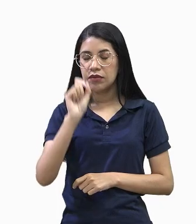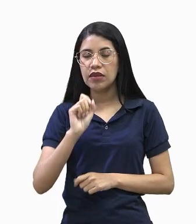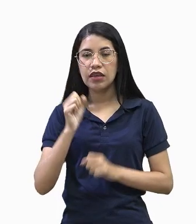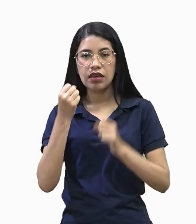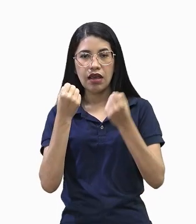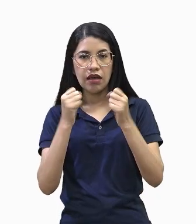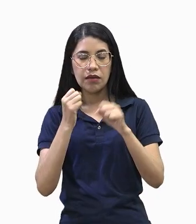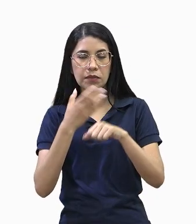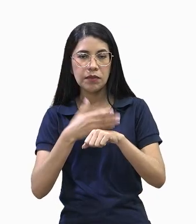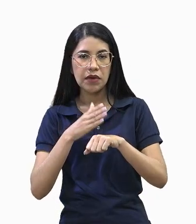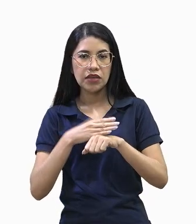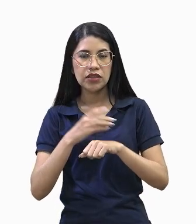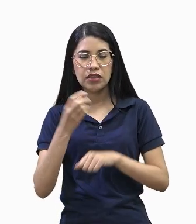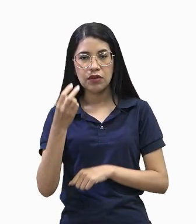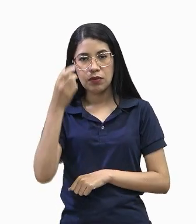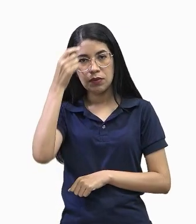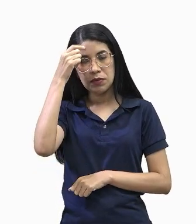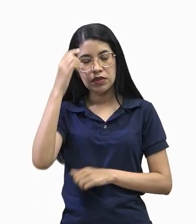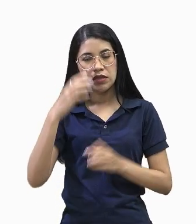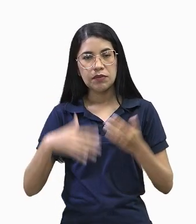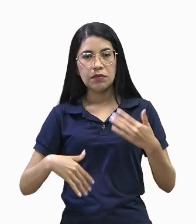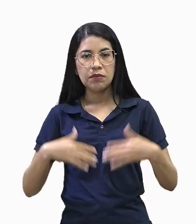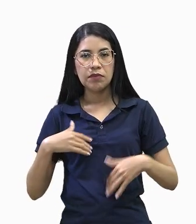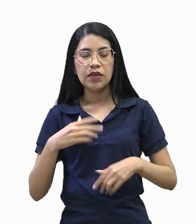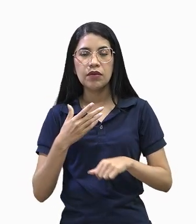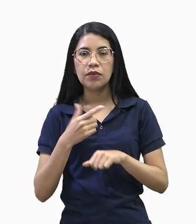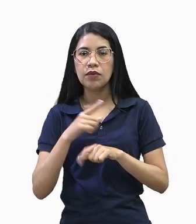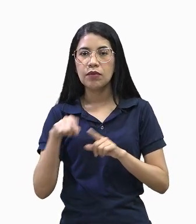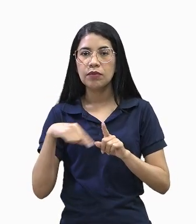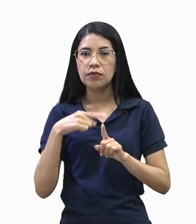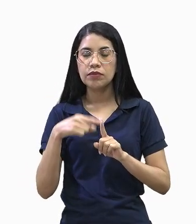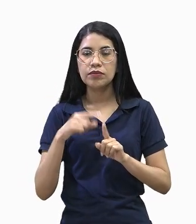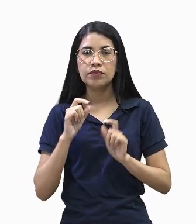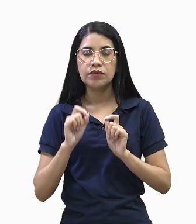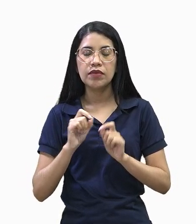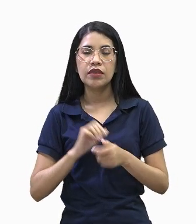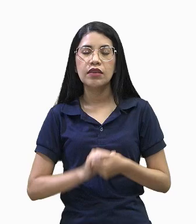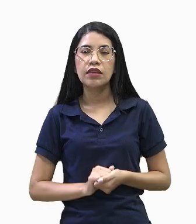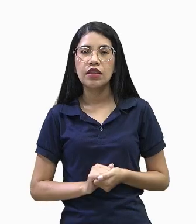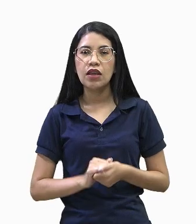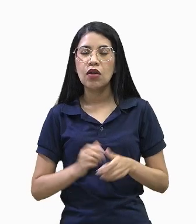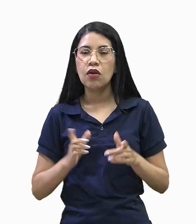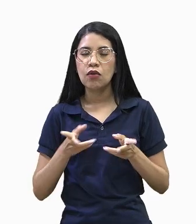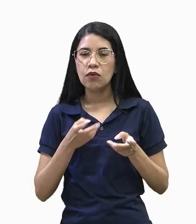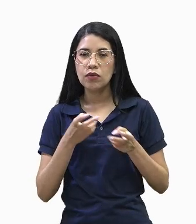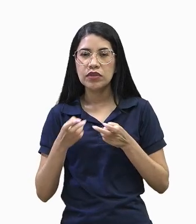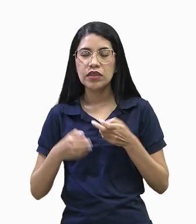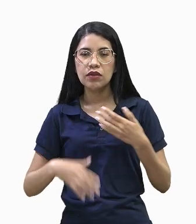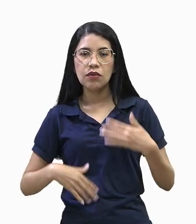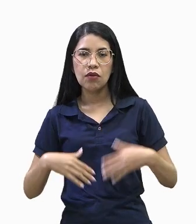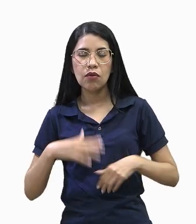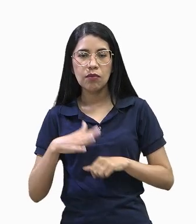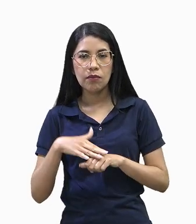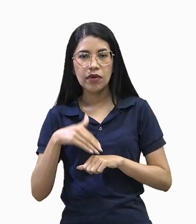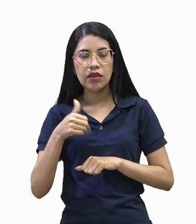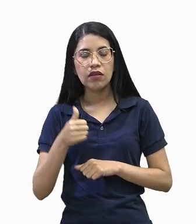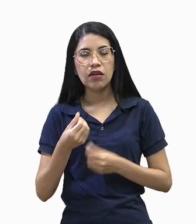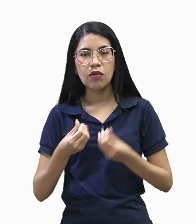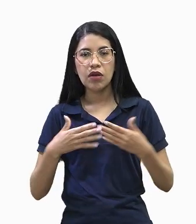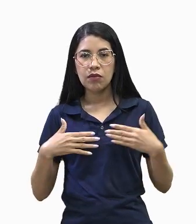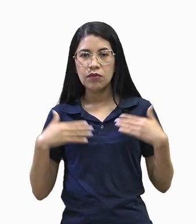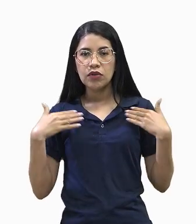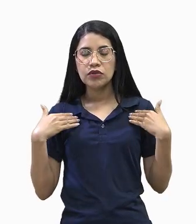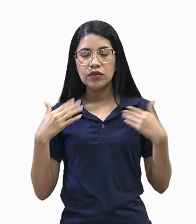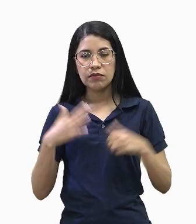conscientização corporal é uma prática que tem como objetivo aumentar a percepção do próprio corpo, melhorando a